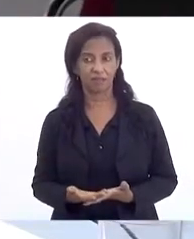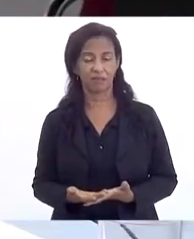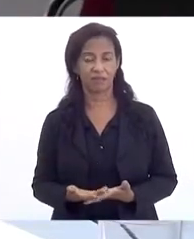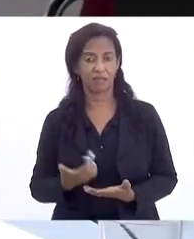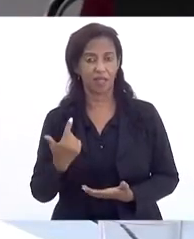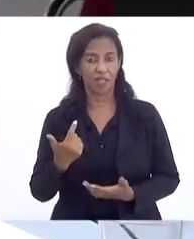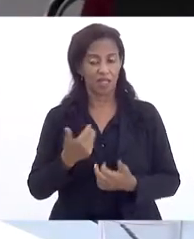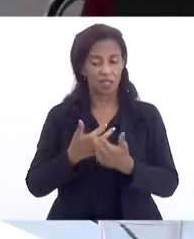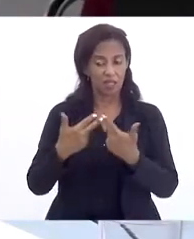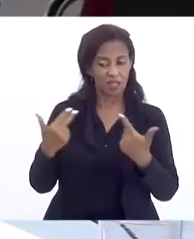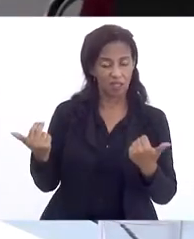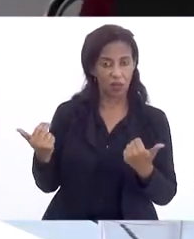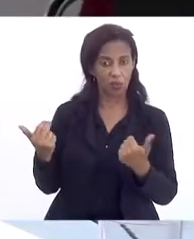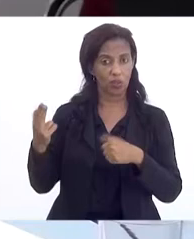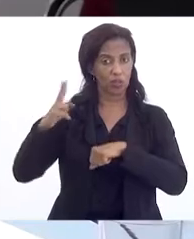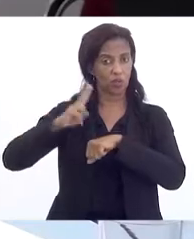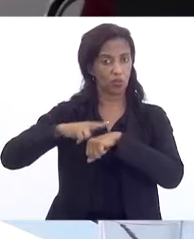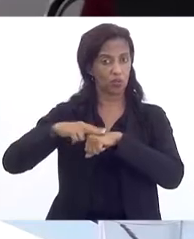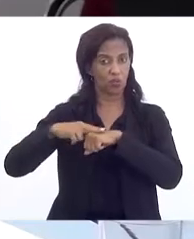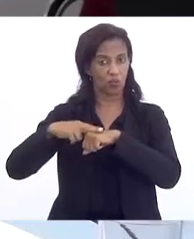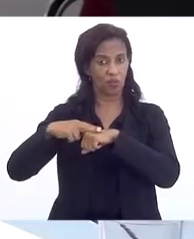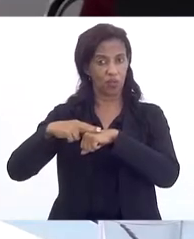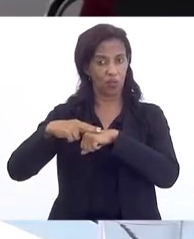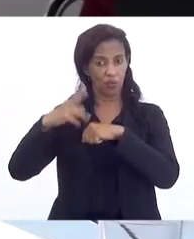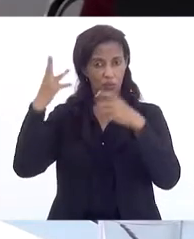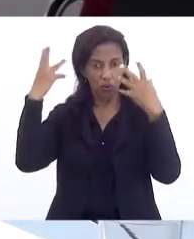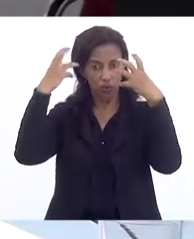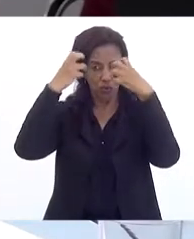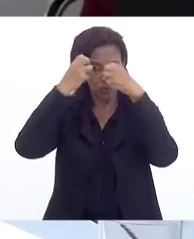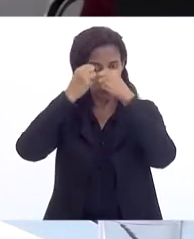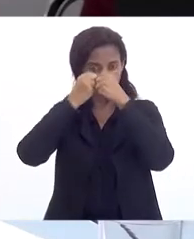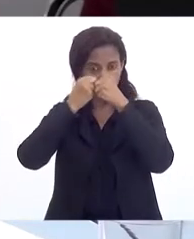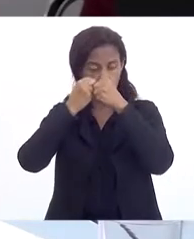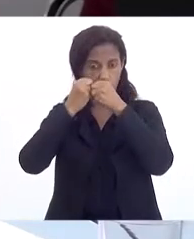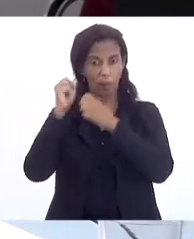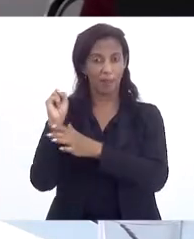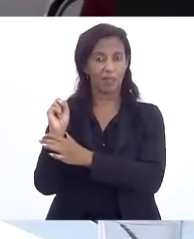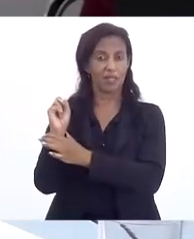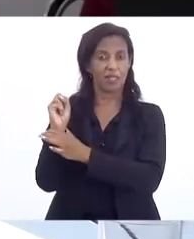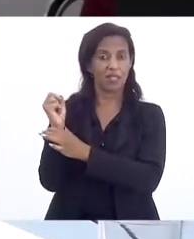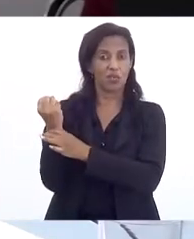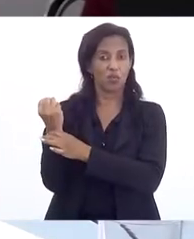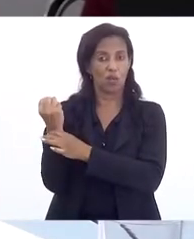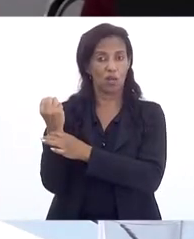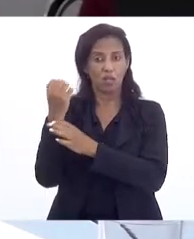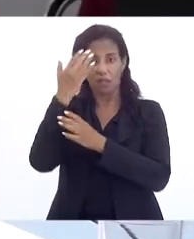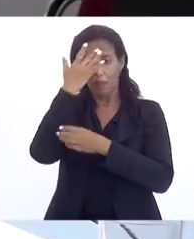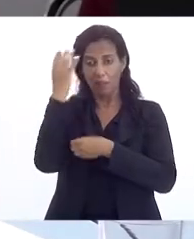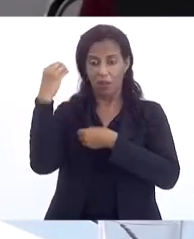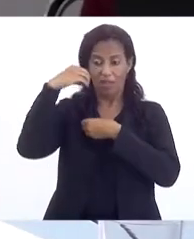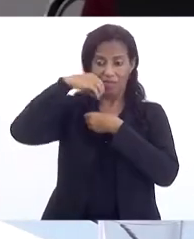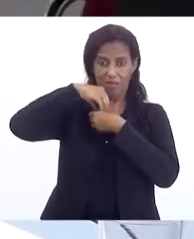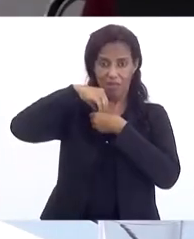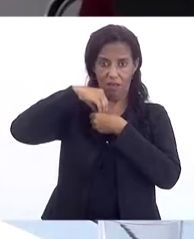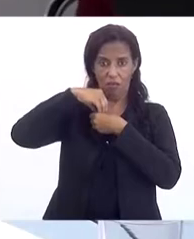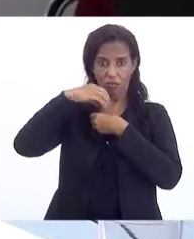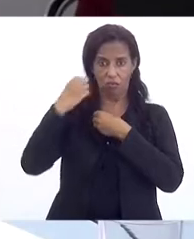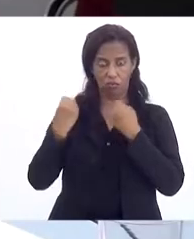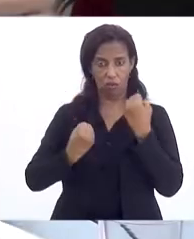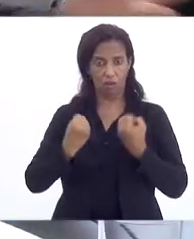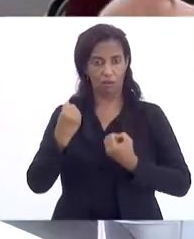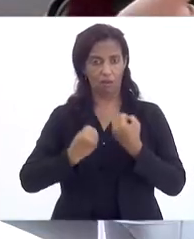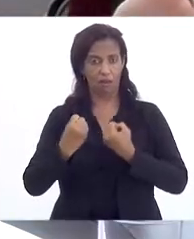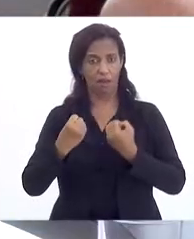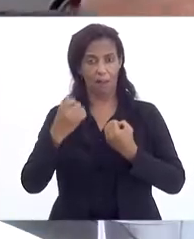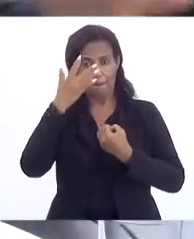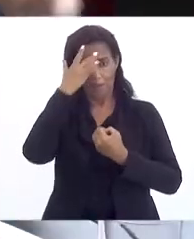essa da coisa do vidro escurecer é para dar segurança interna ao usuário. Para